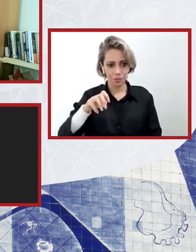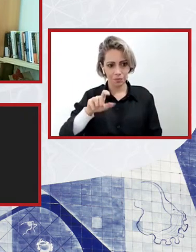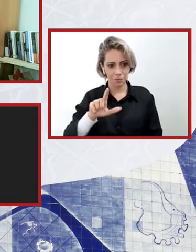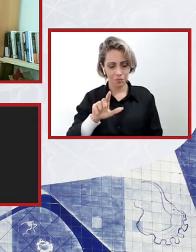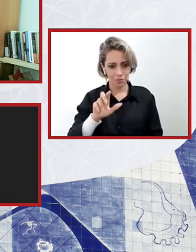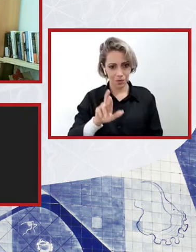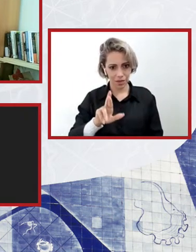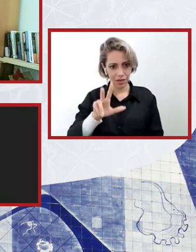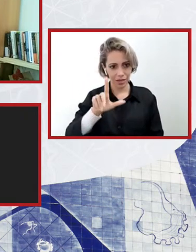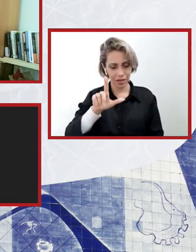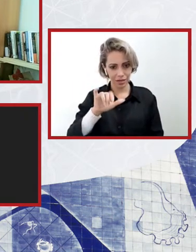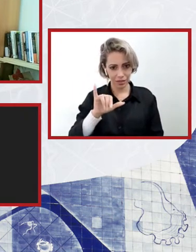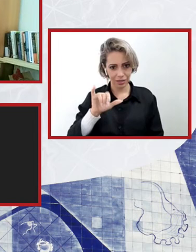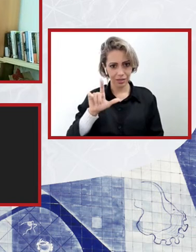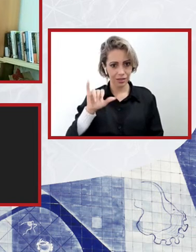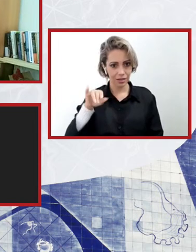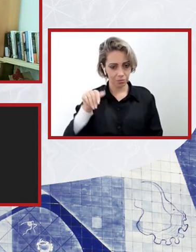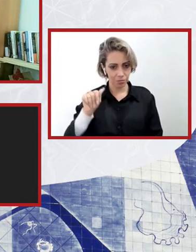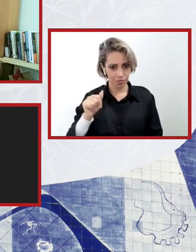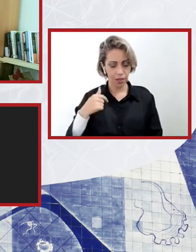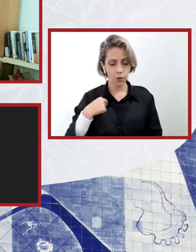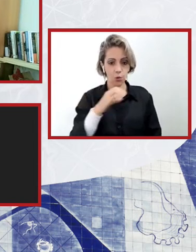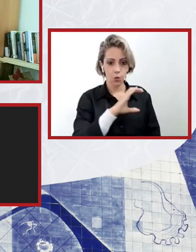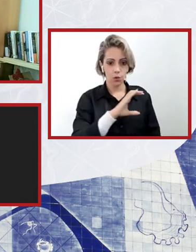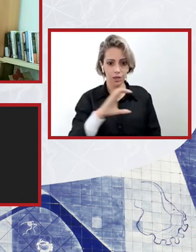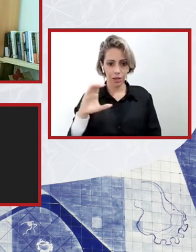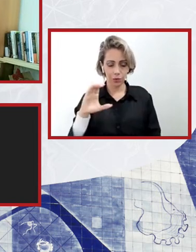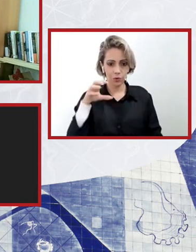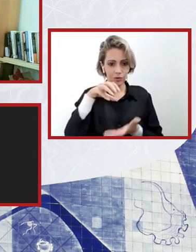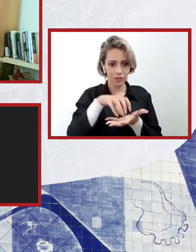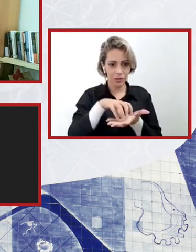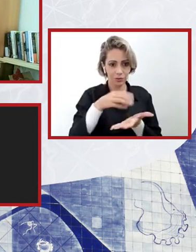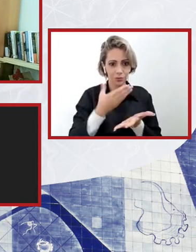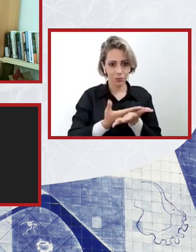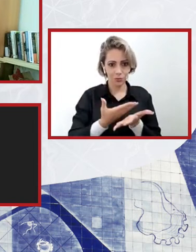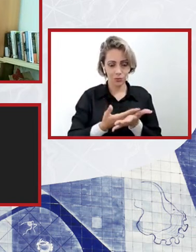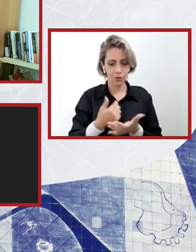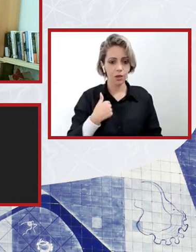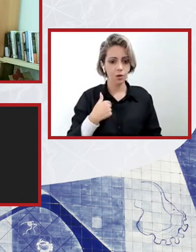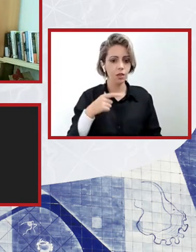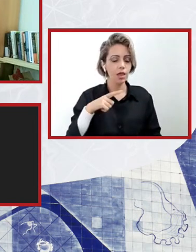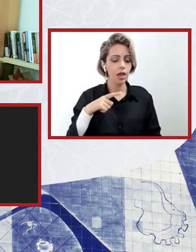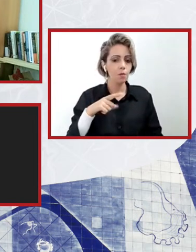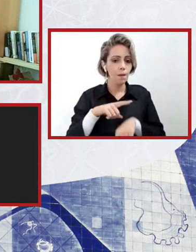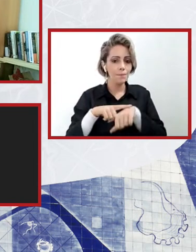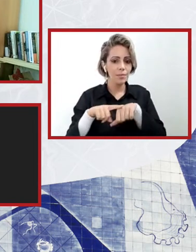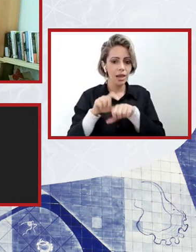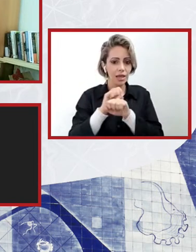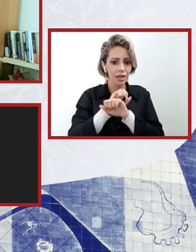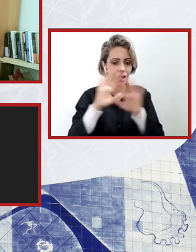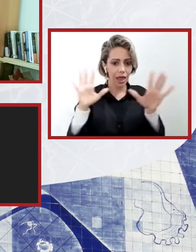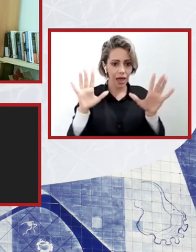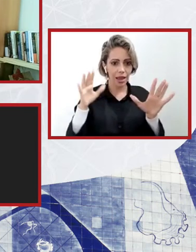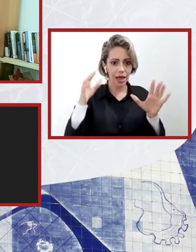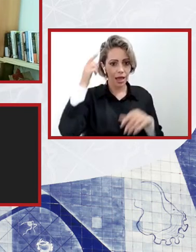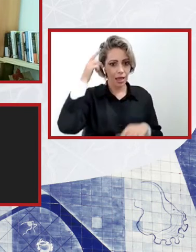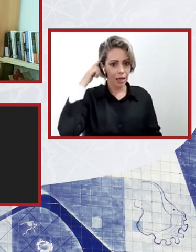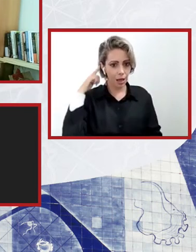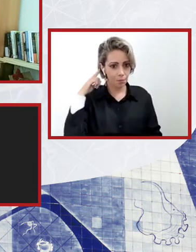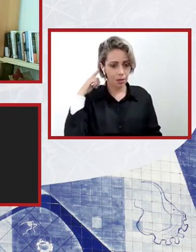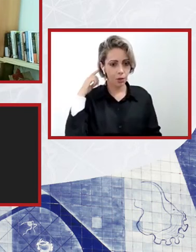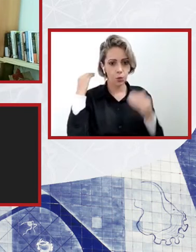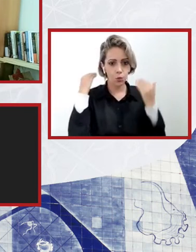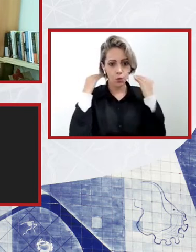do Centro de Estudos. Tenho uma pele clara, cabelos curtos, castanhos, e estou usando uma